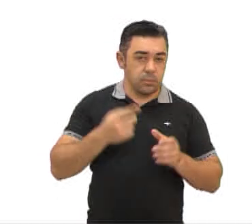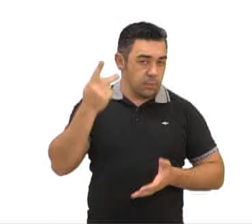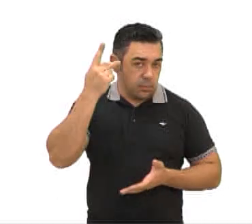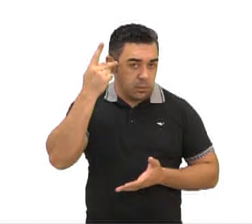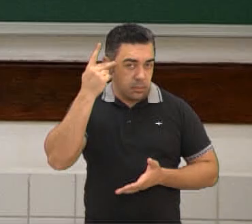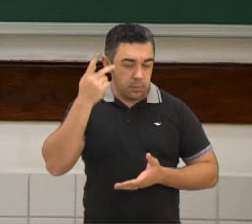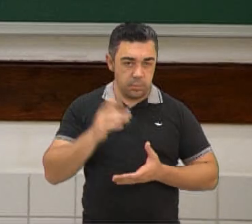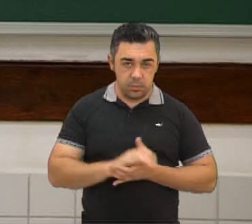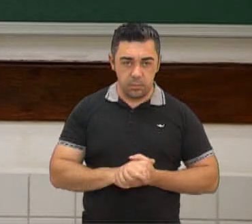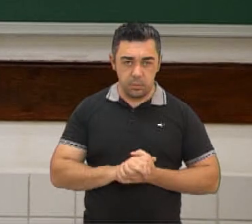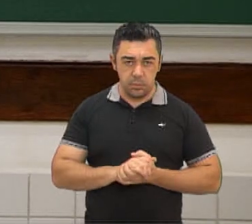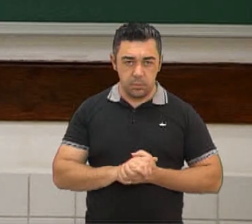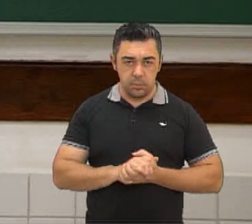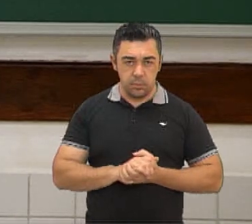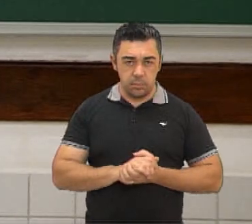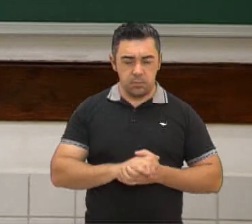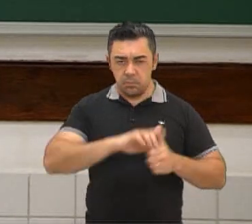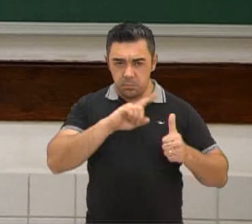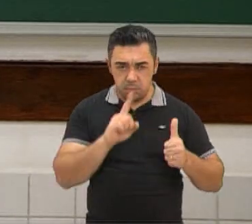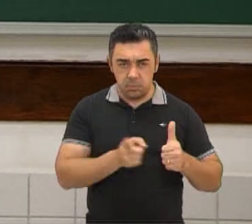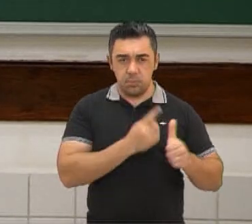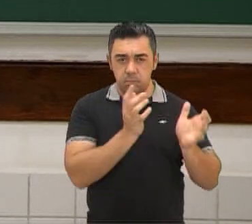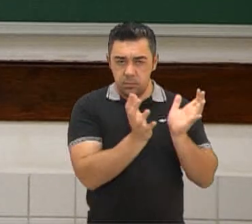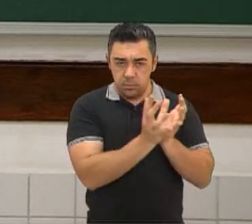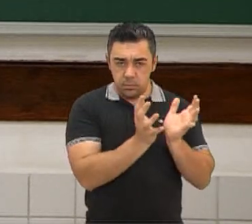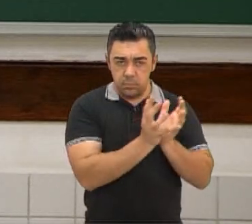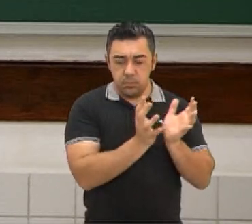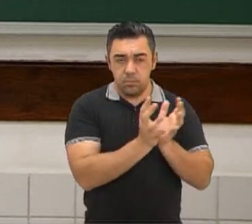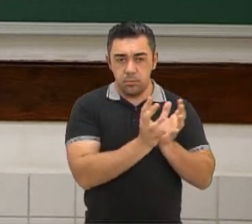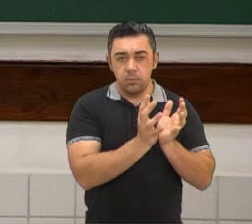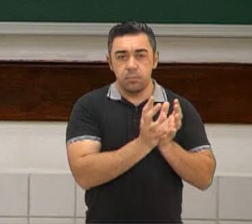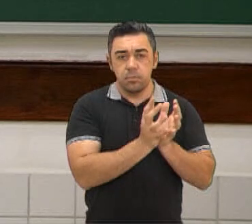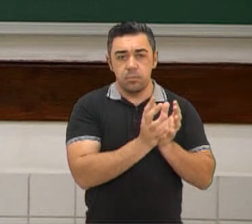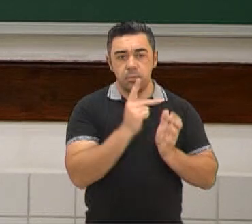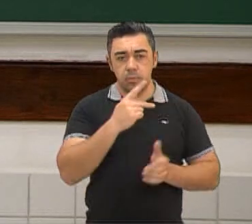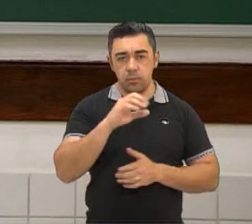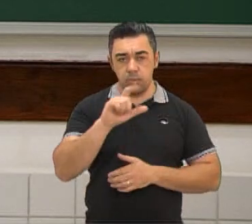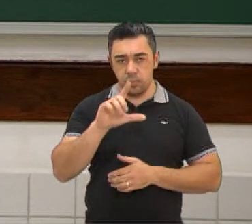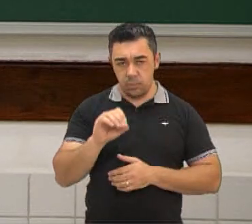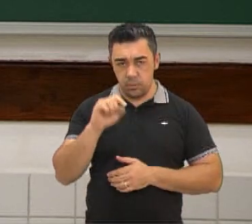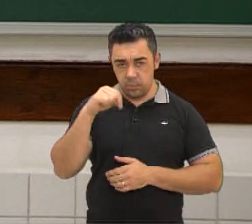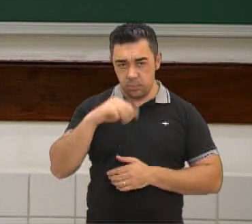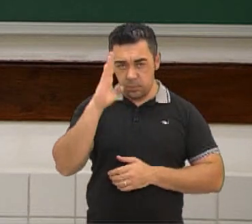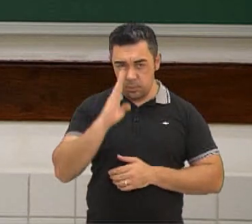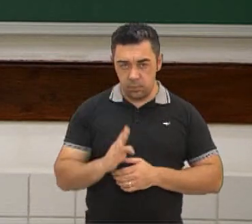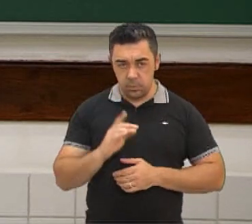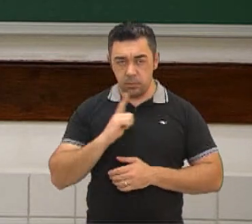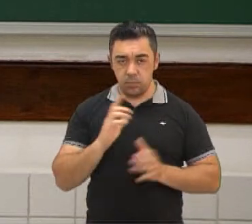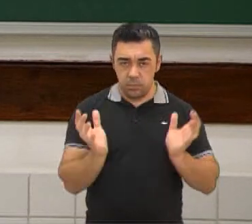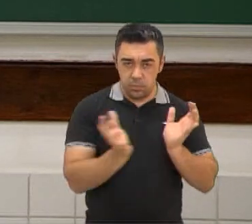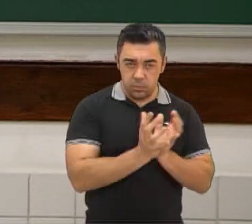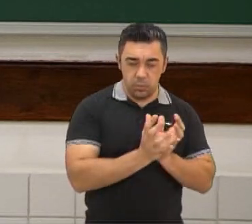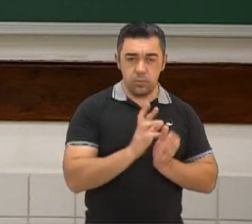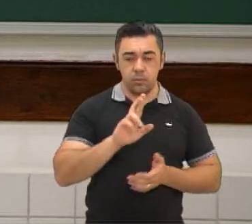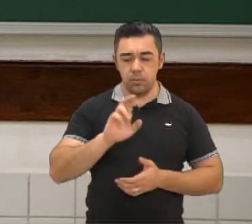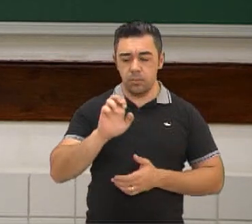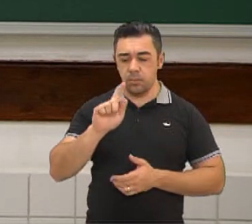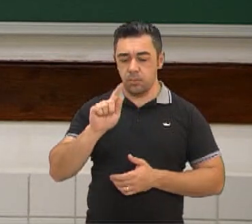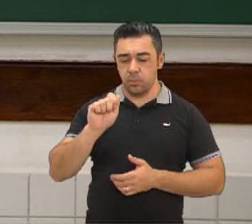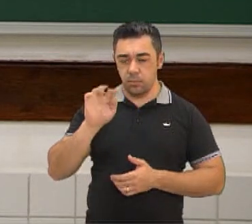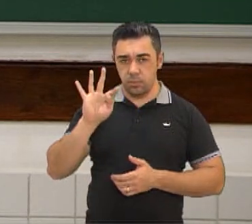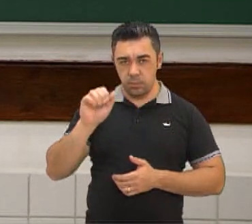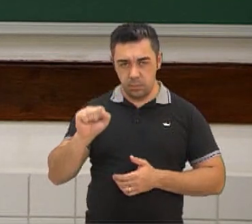Paulo. As primeiras equipes de polo aquático no Brasil foram o Clube de Regatas Vasco